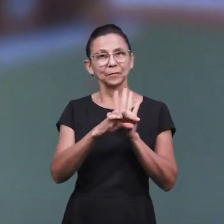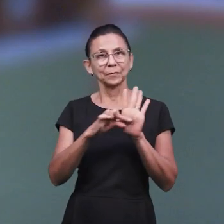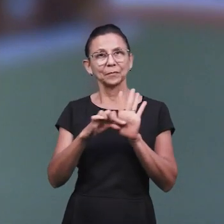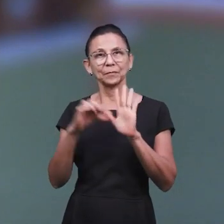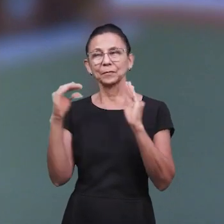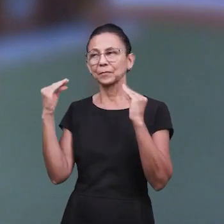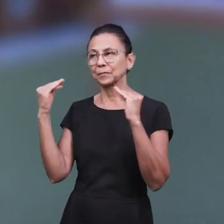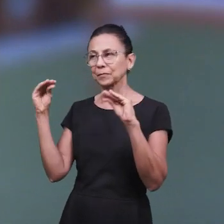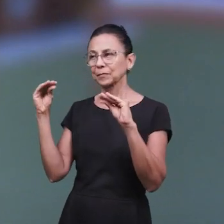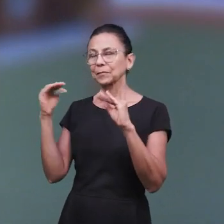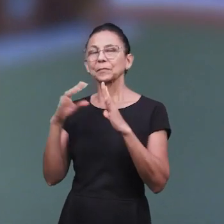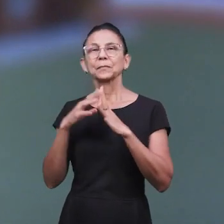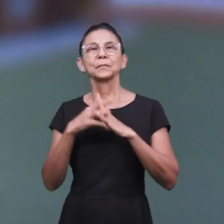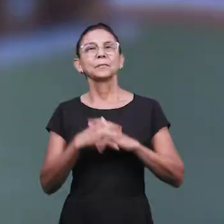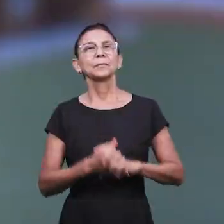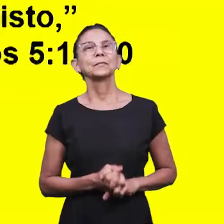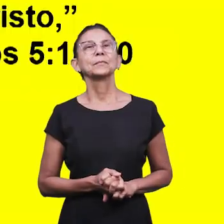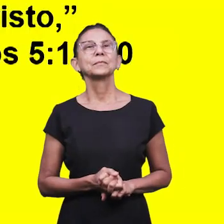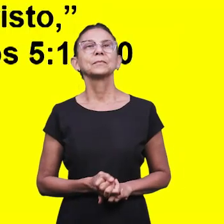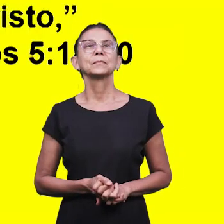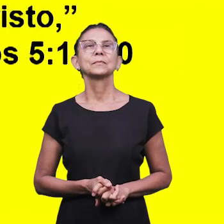sendo projetado no slide.